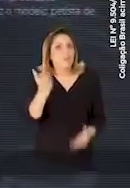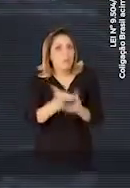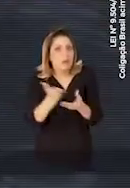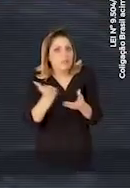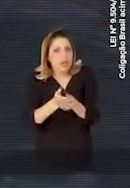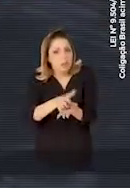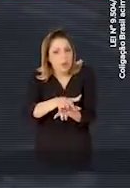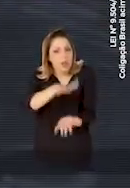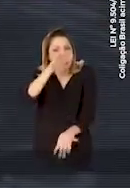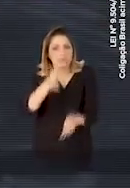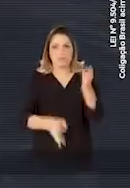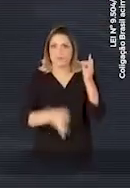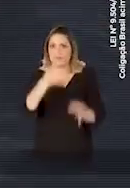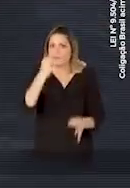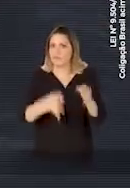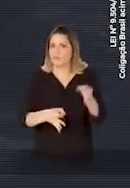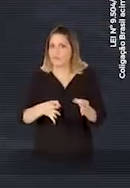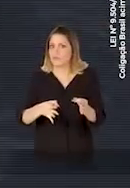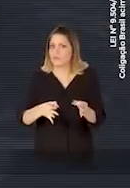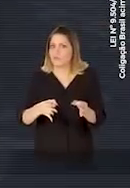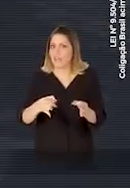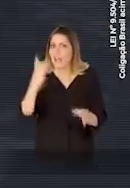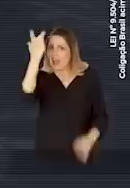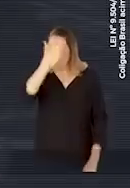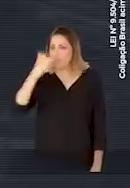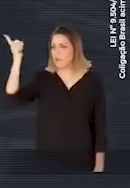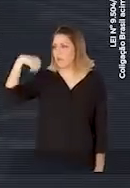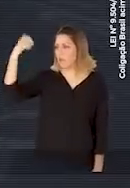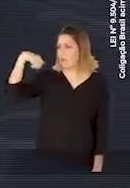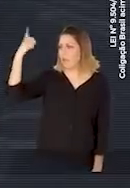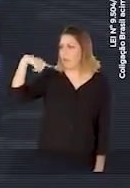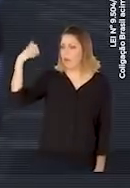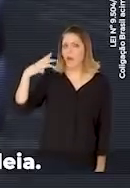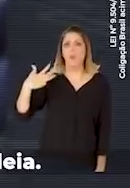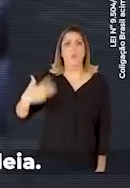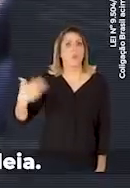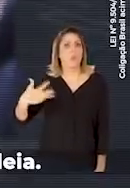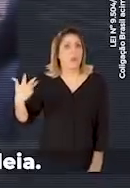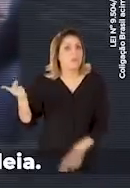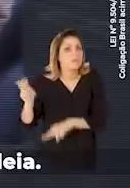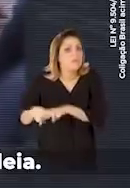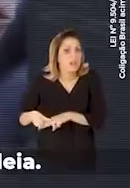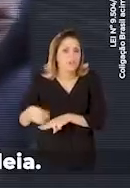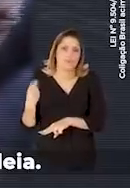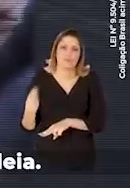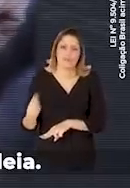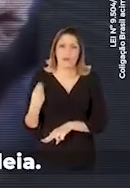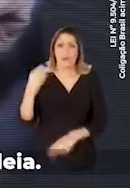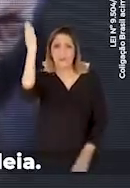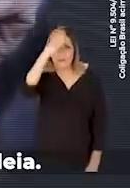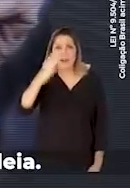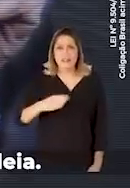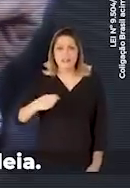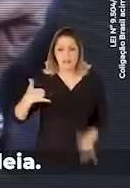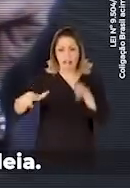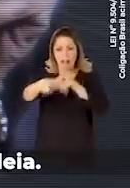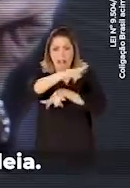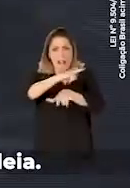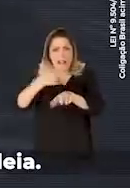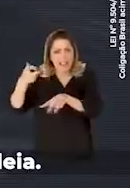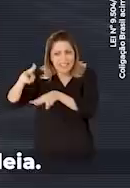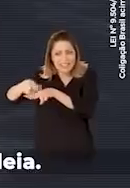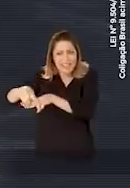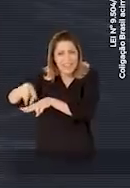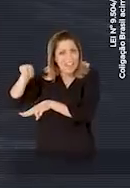30 processos na justiça. Haddad recebe ordens de um presidiário. O Brasil não pode ser comandado de dentro